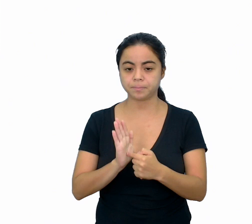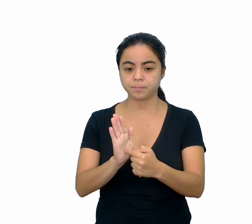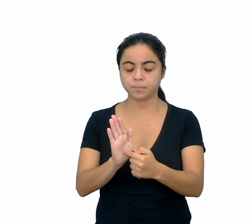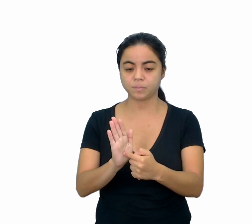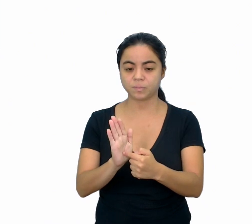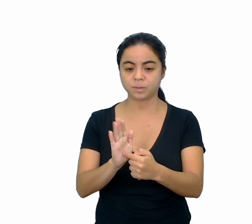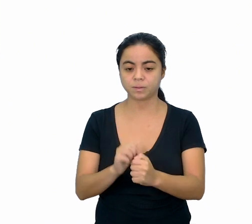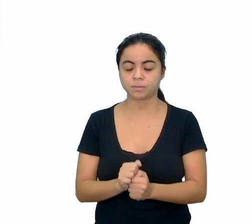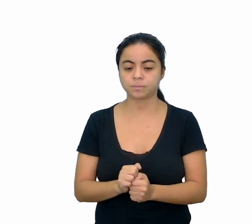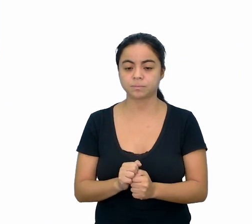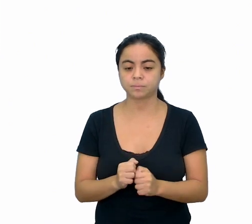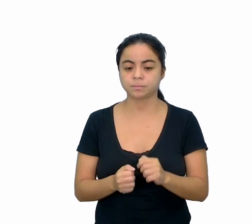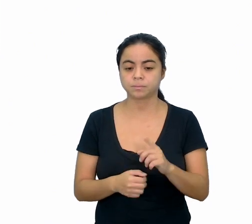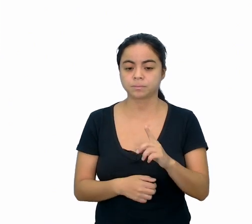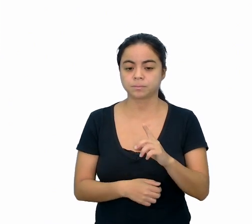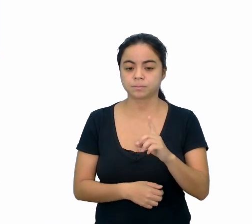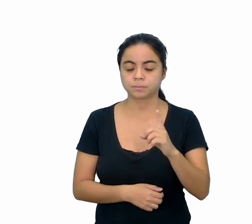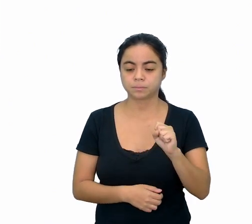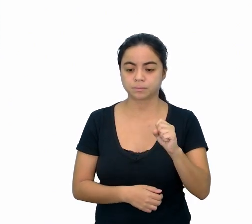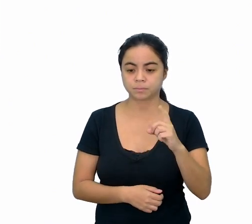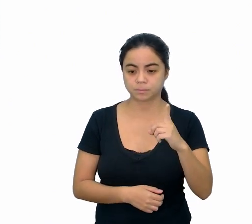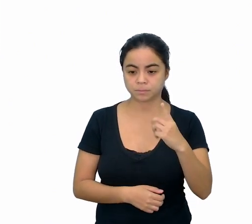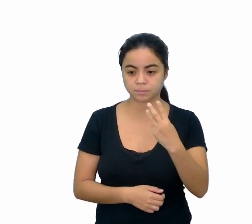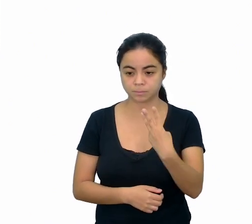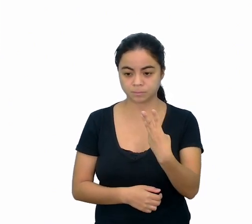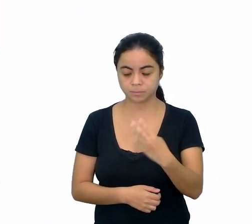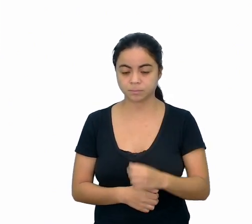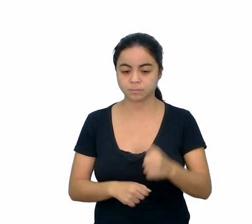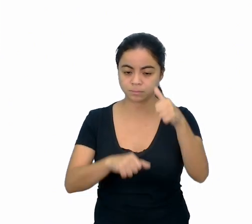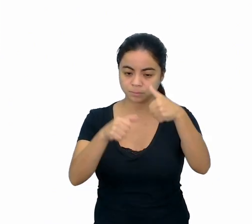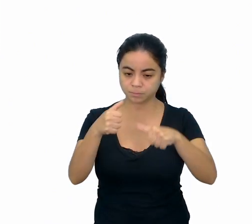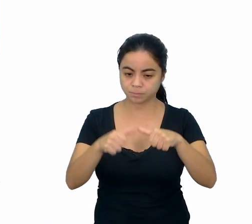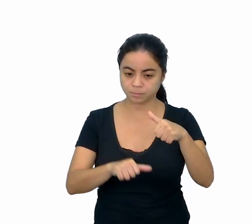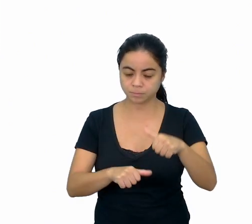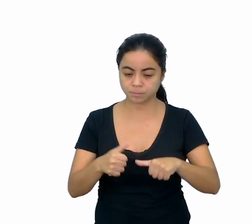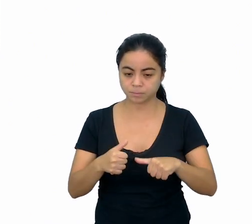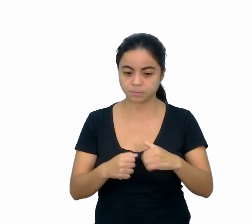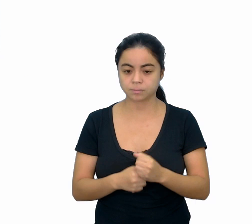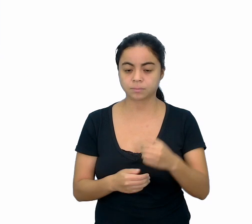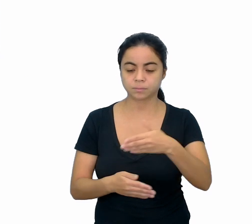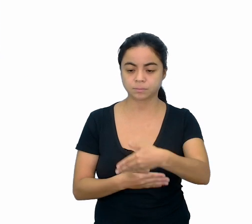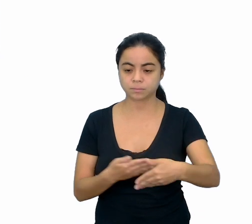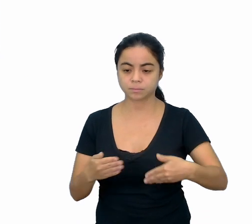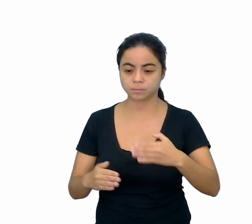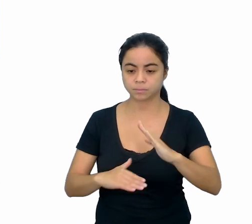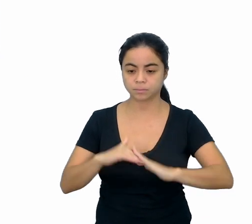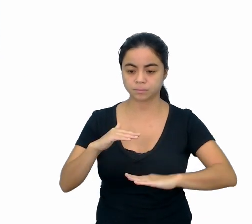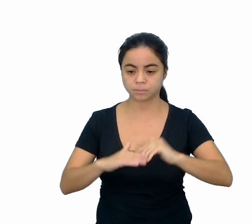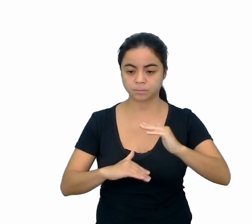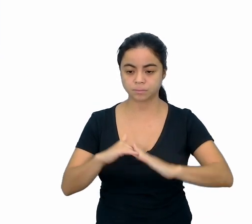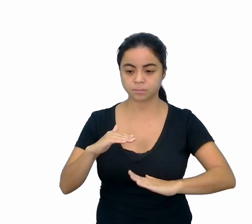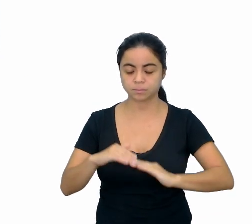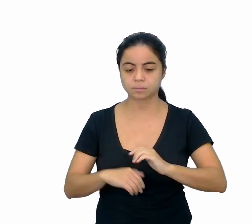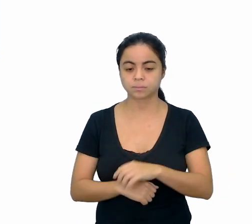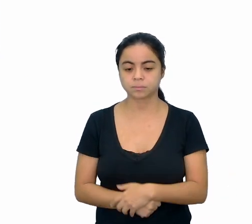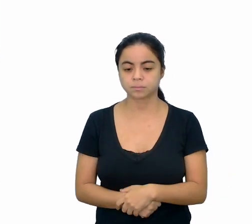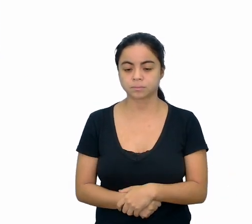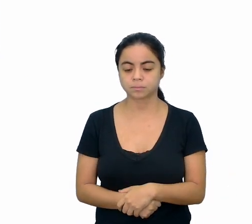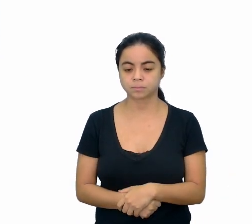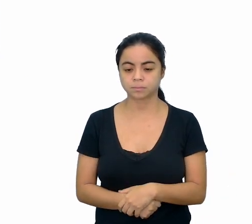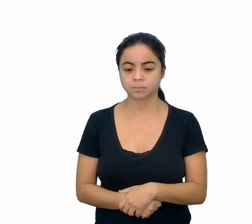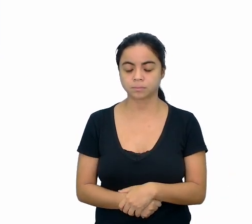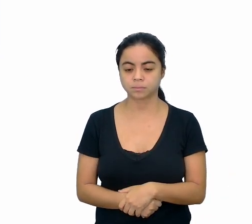sequência didática 3 e analisar algumas atividades dessa sequência, relacionando-as às